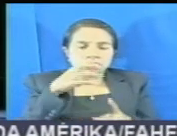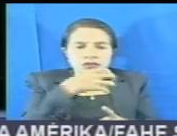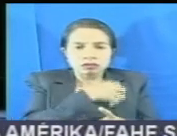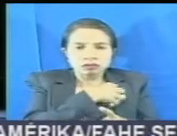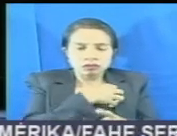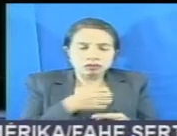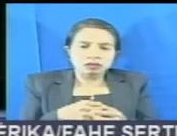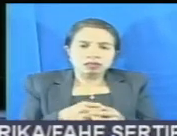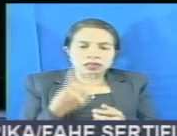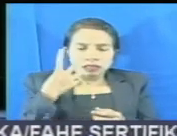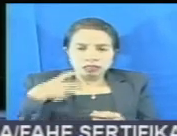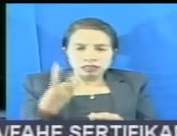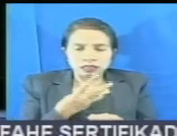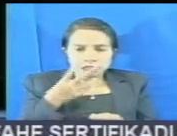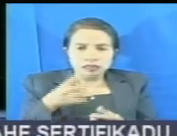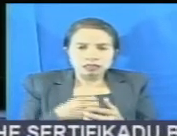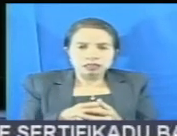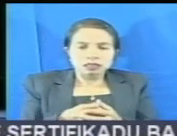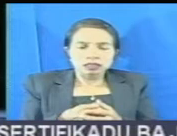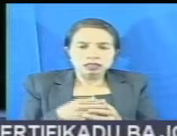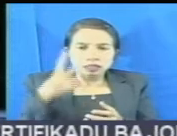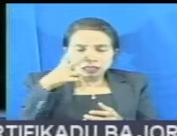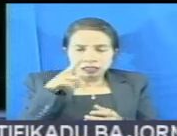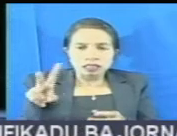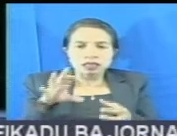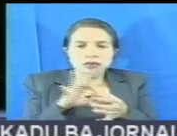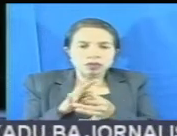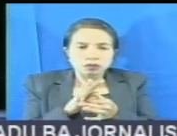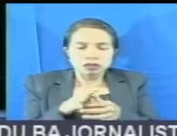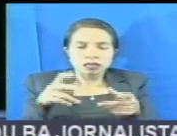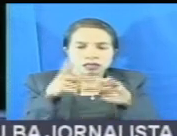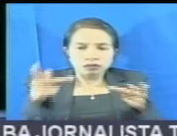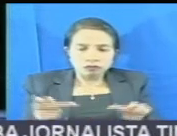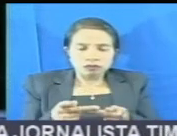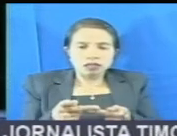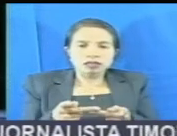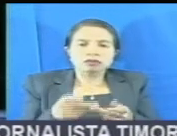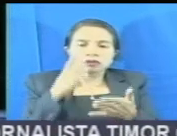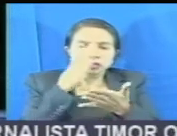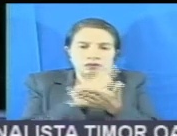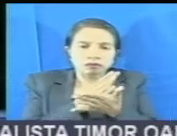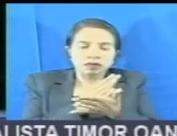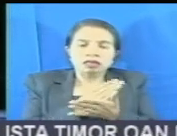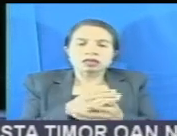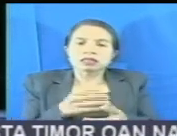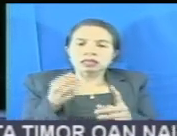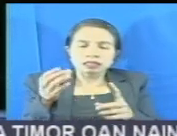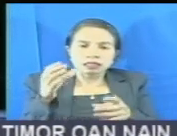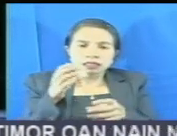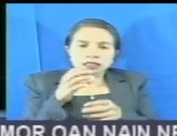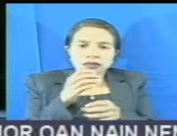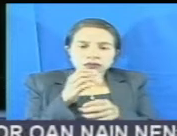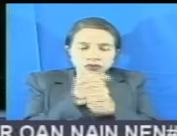rodoviário. Ita sei o orienta ita nem membro ser treino para sei tahan ser né, sei prende ser né transporte rai